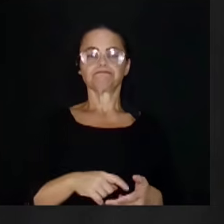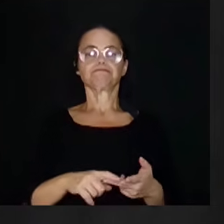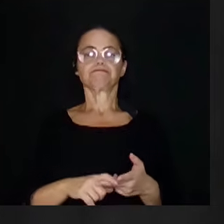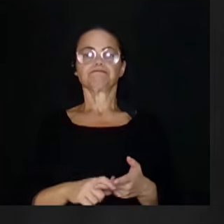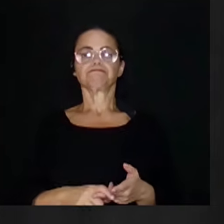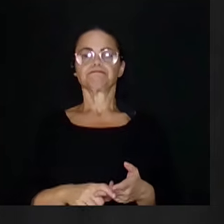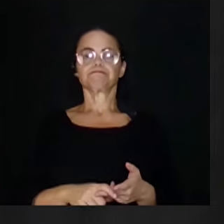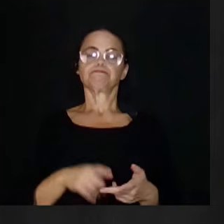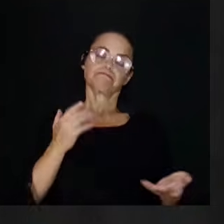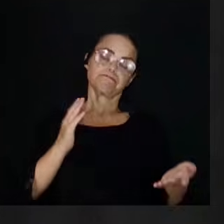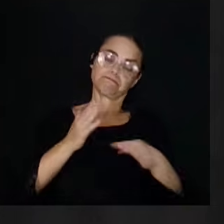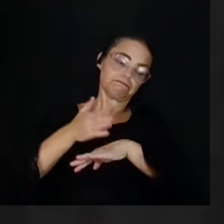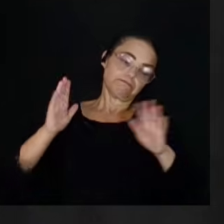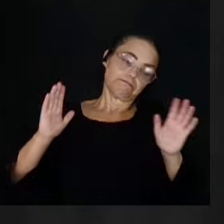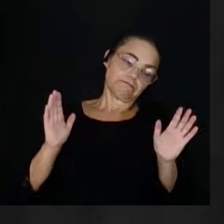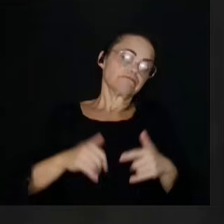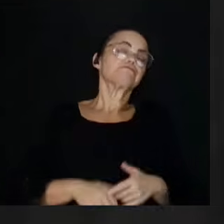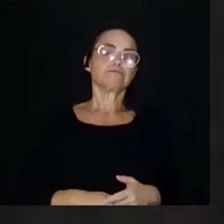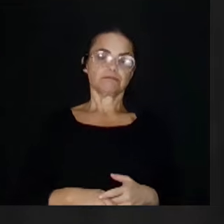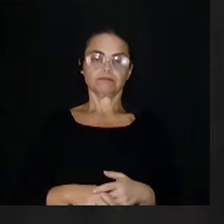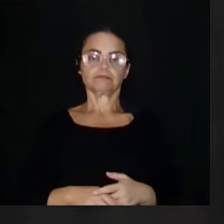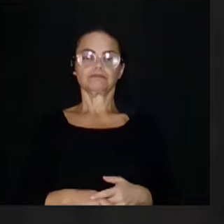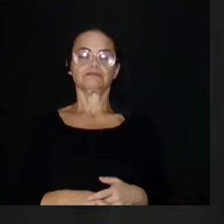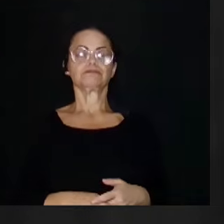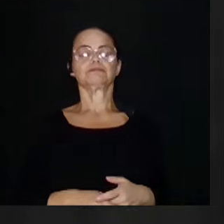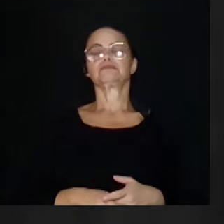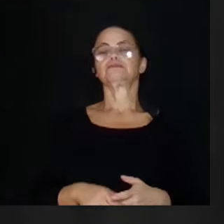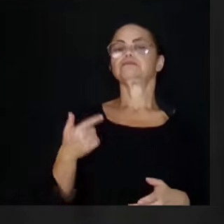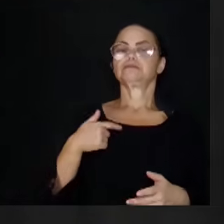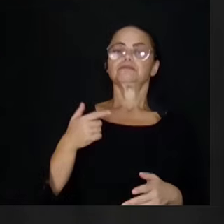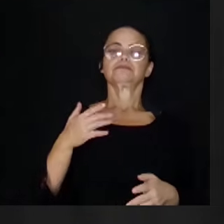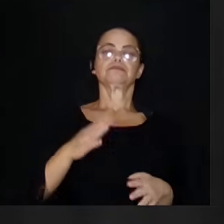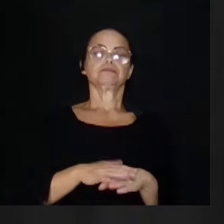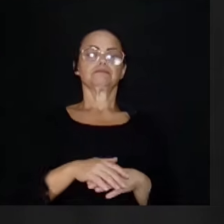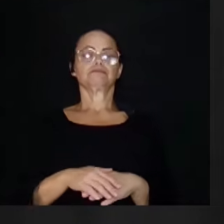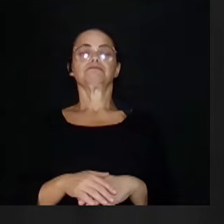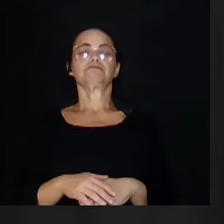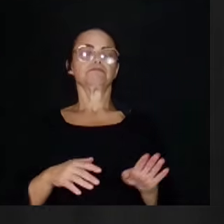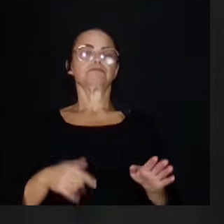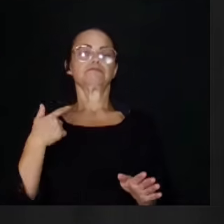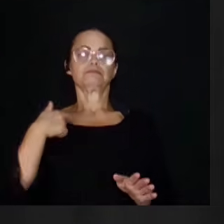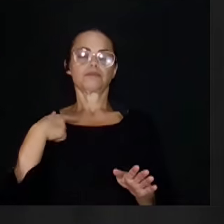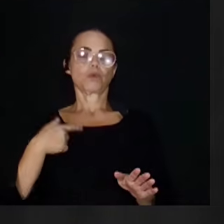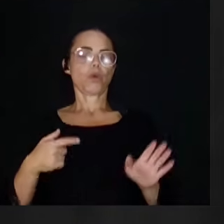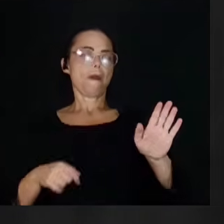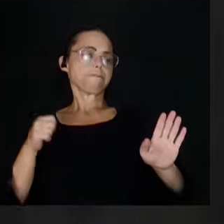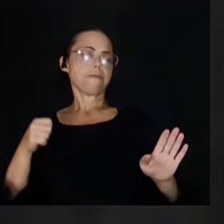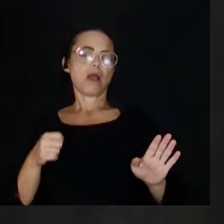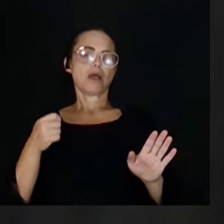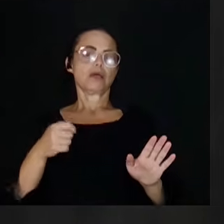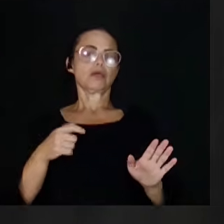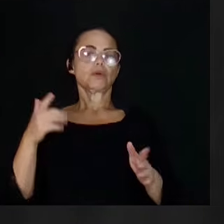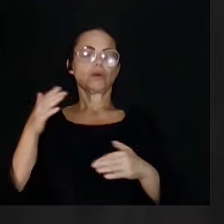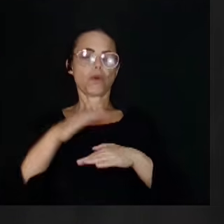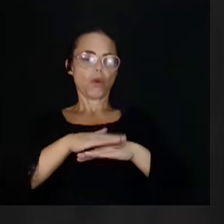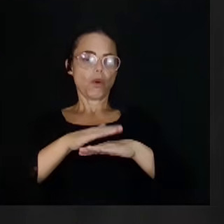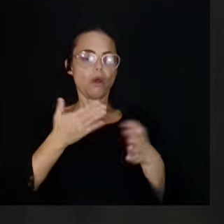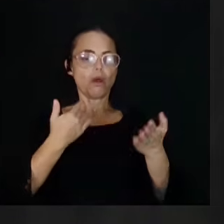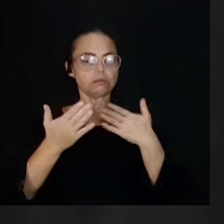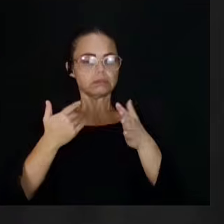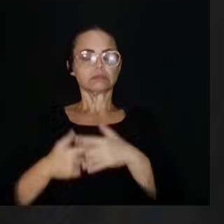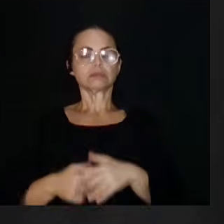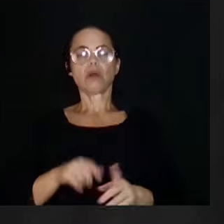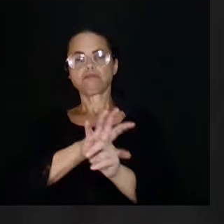né? Aquela coisa, né? Antigamente a gente também metia o pé na porta, hoje a gente a gente conversa e convence que a porta tem que